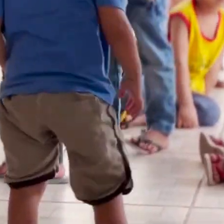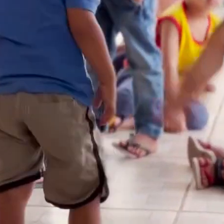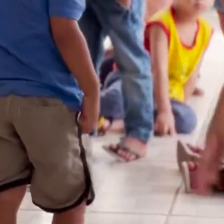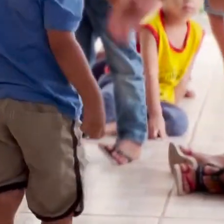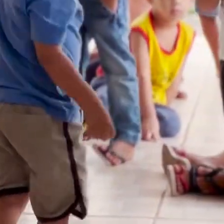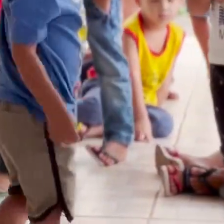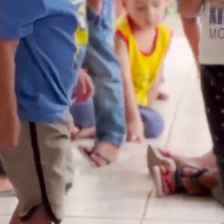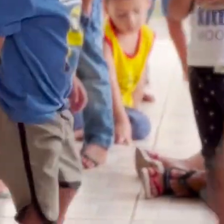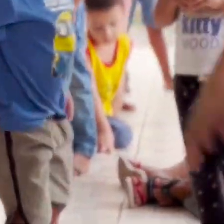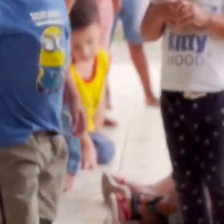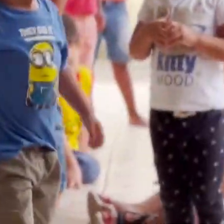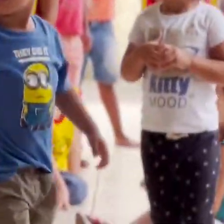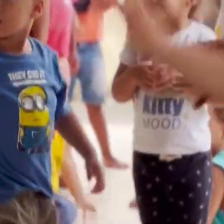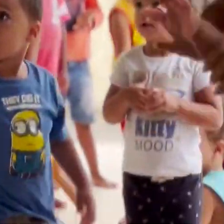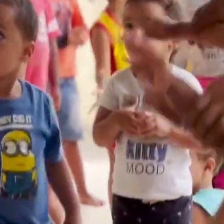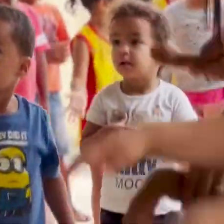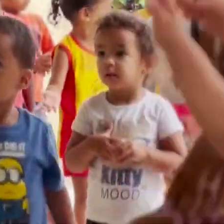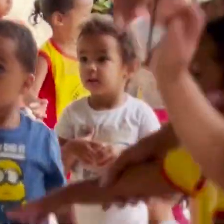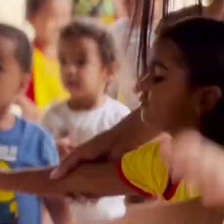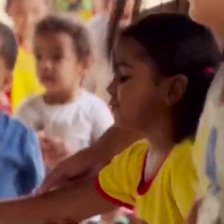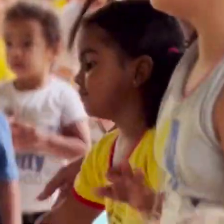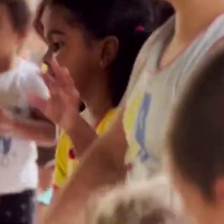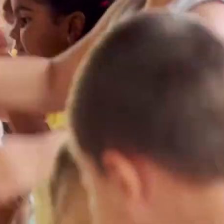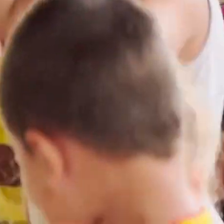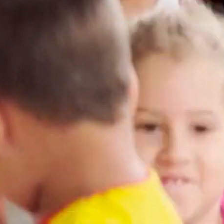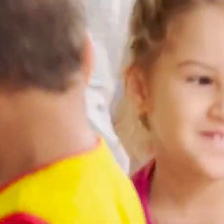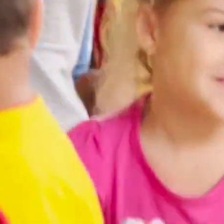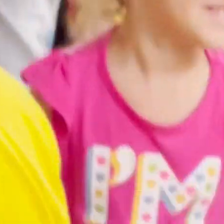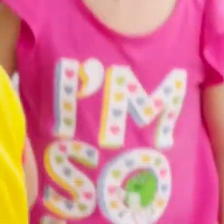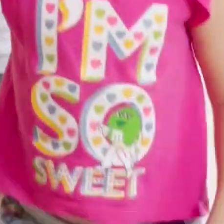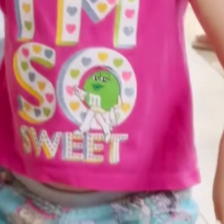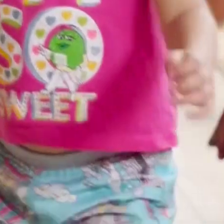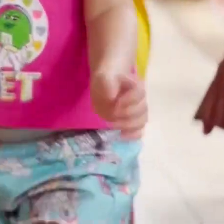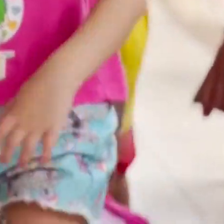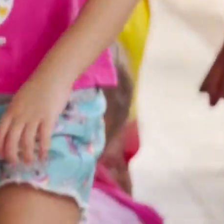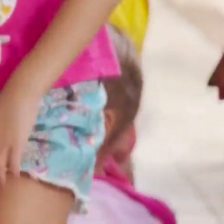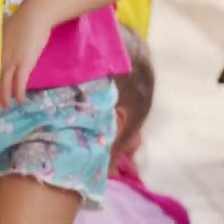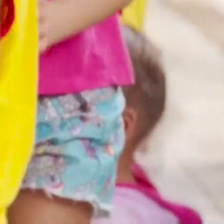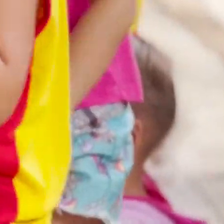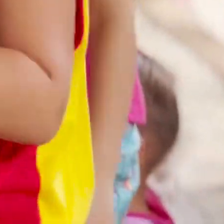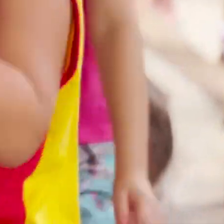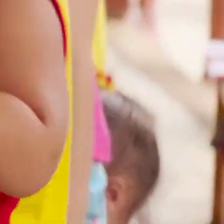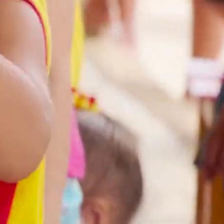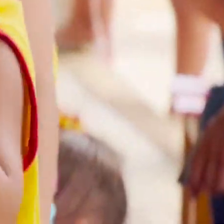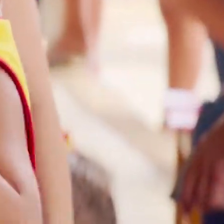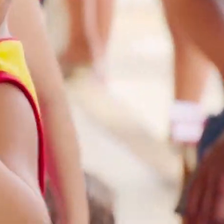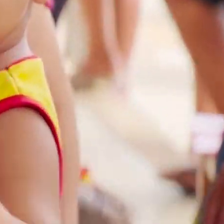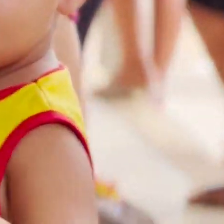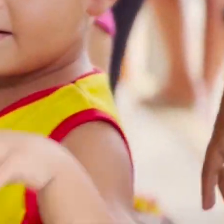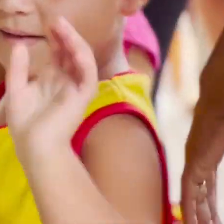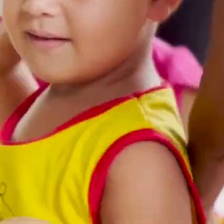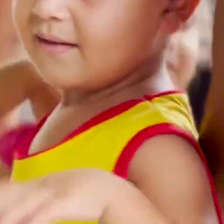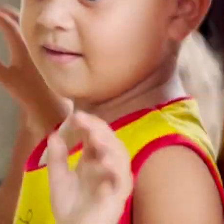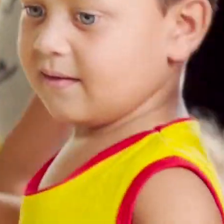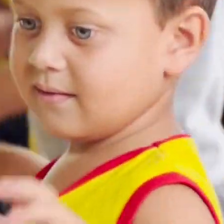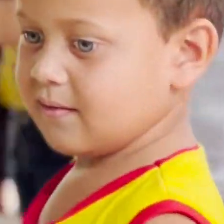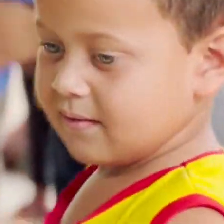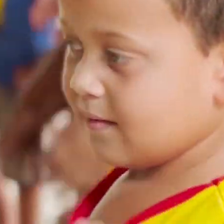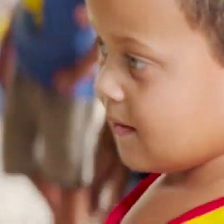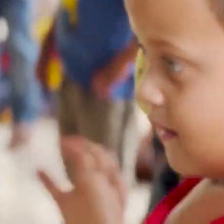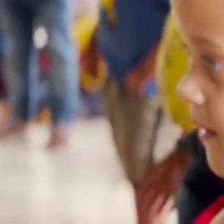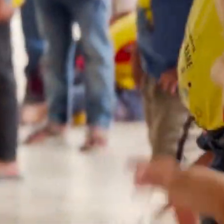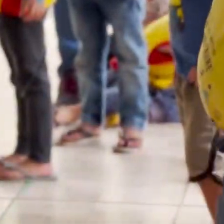engorda a pancinha e não faz mais nada. Zuni, que zuni, lá vão